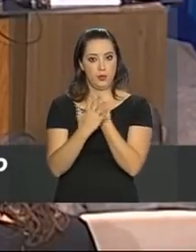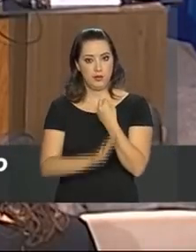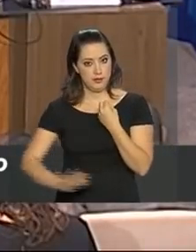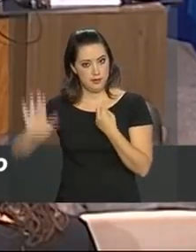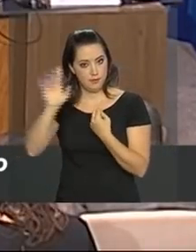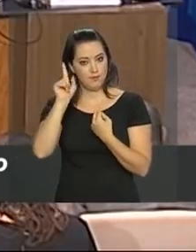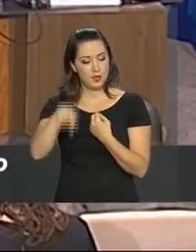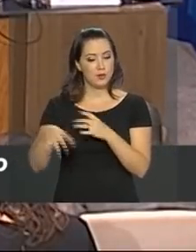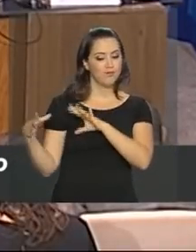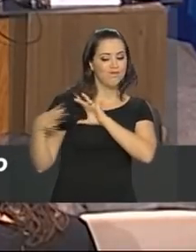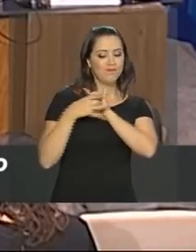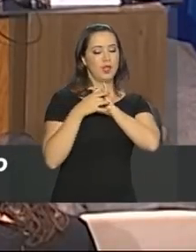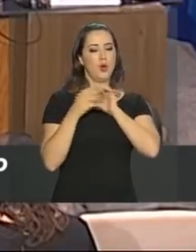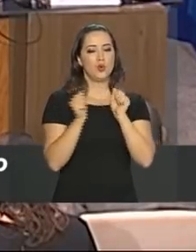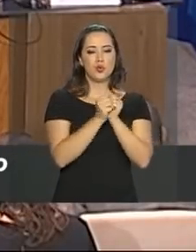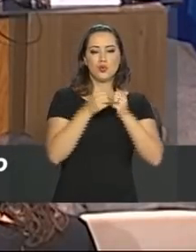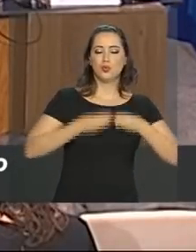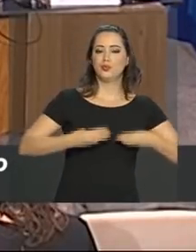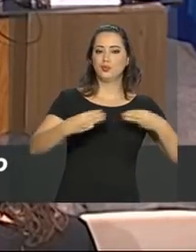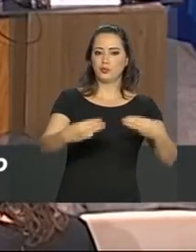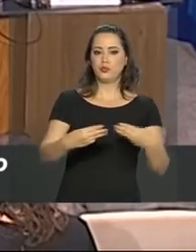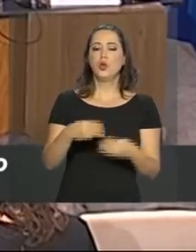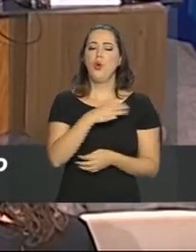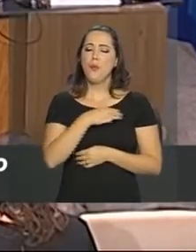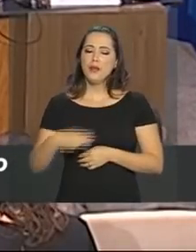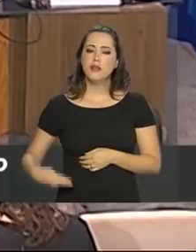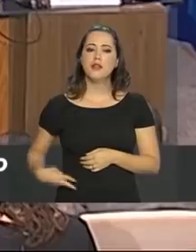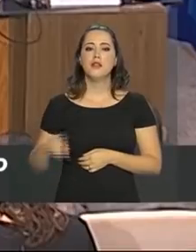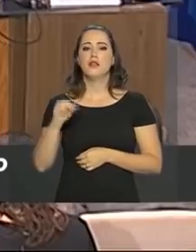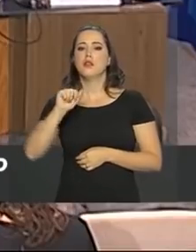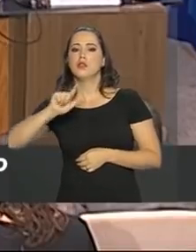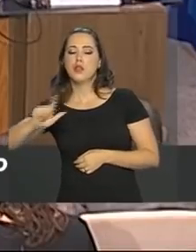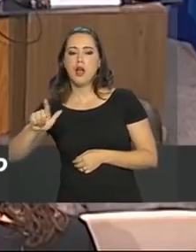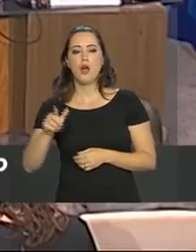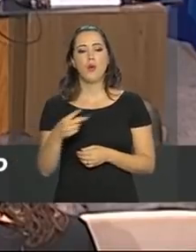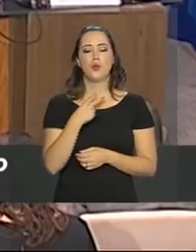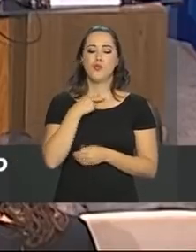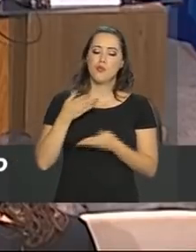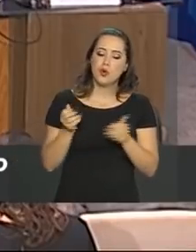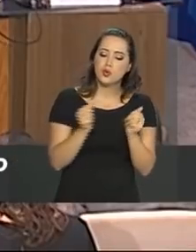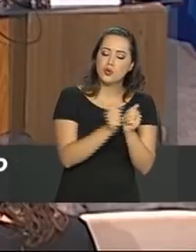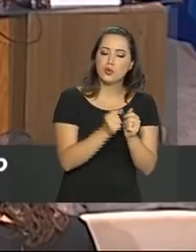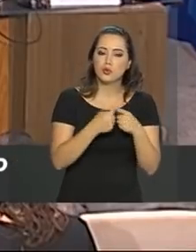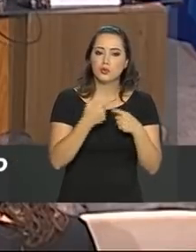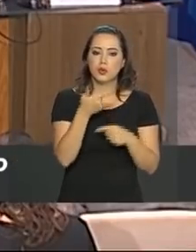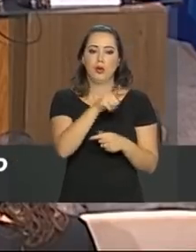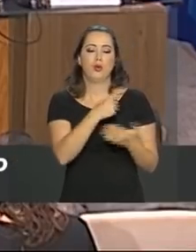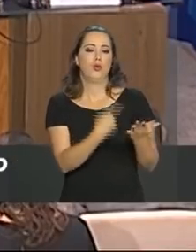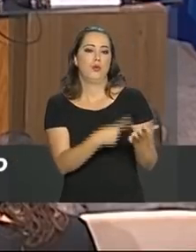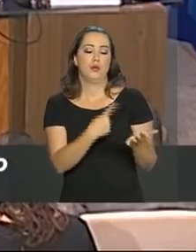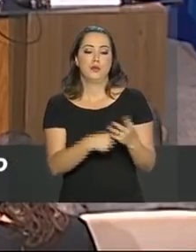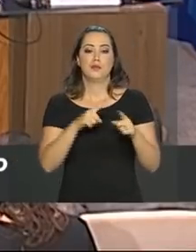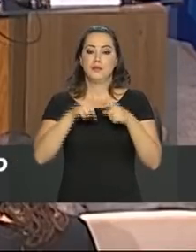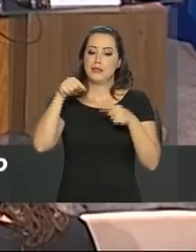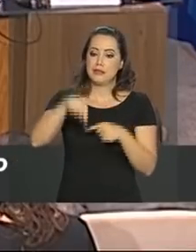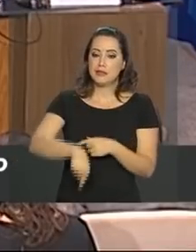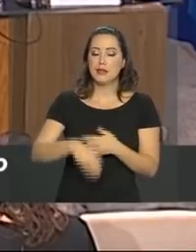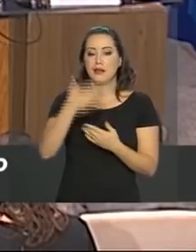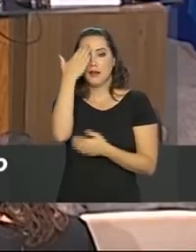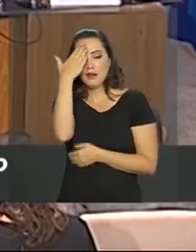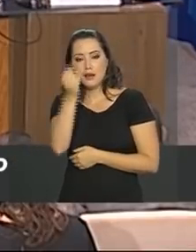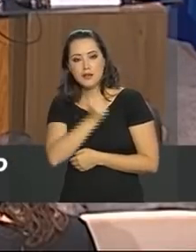sido um grande parceiro ministro raul jungmann que não pode estar porque tem uma outra agenda mas aqui em nome do major brigadeiro joão